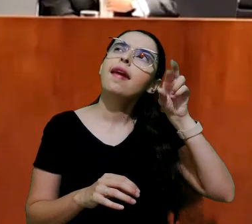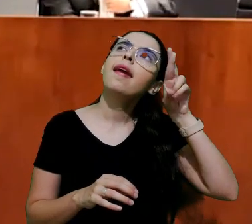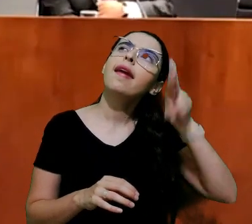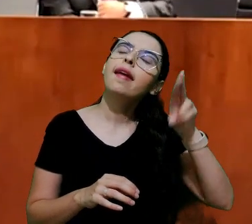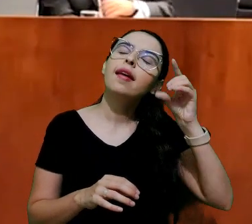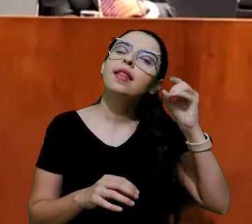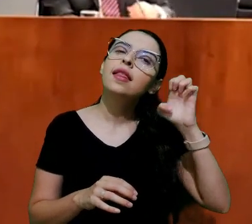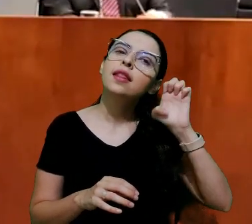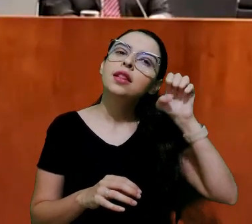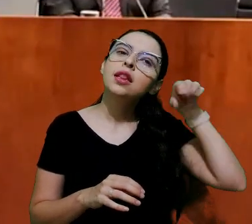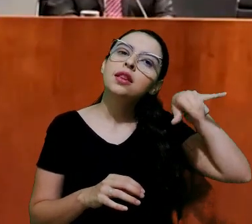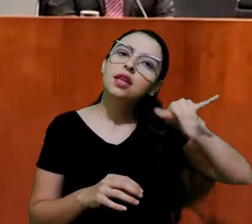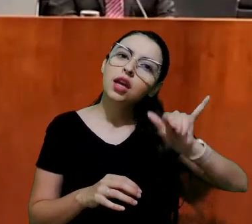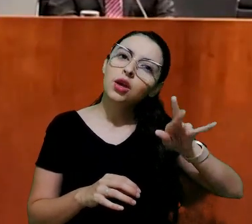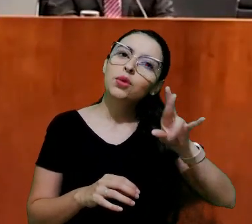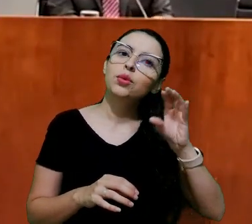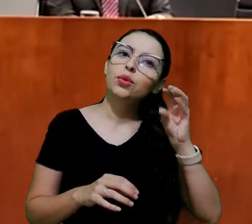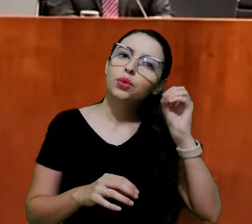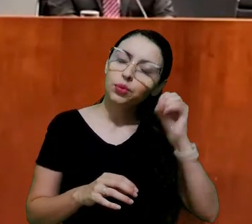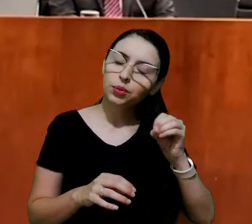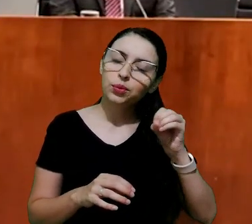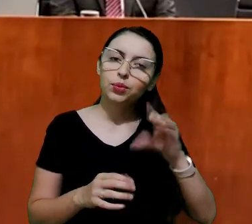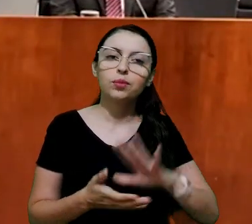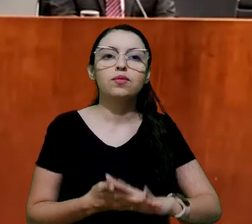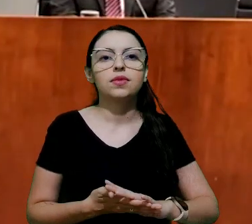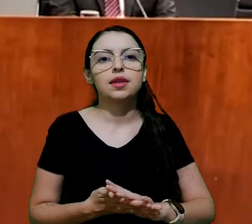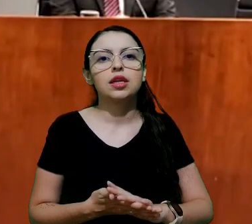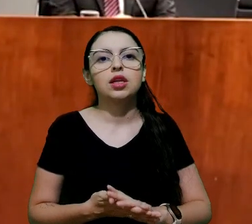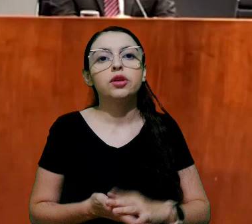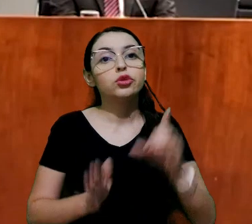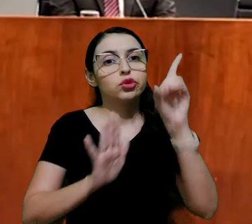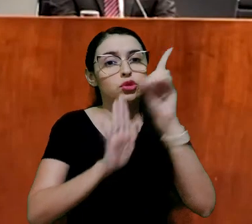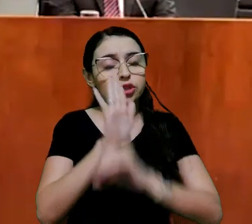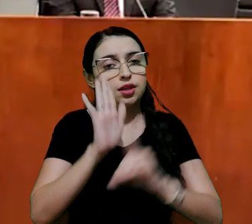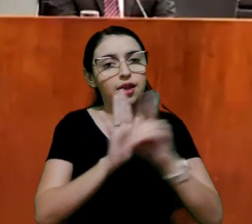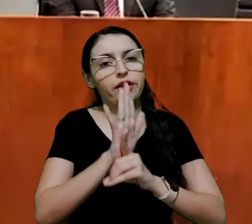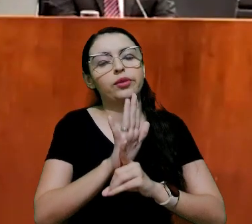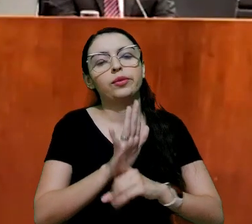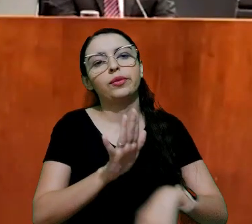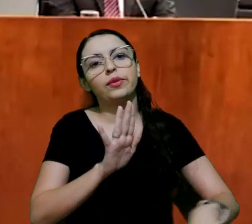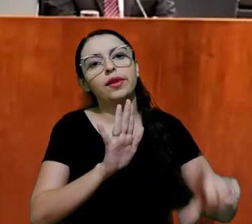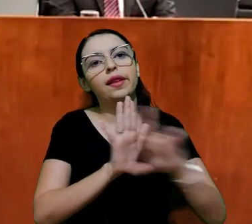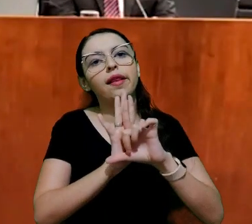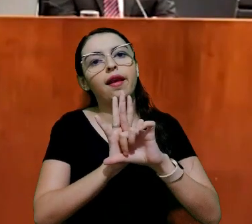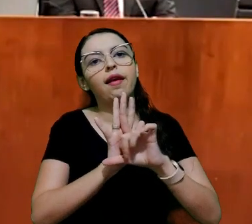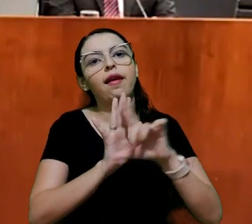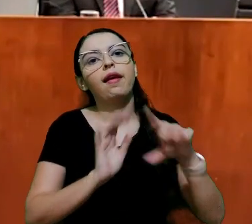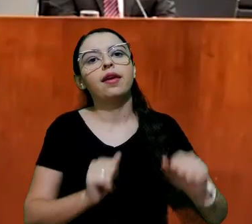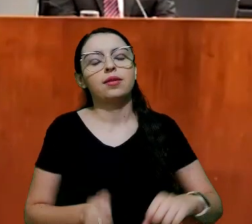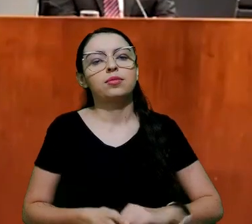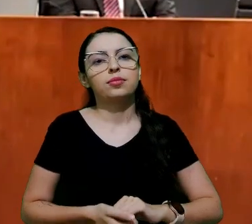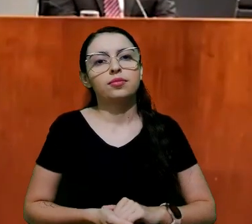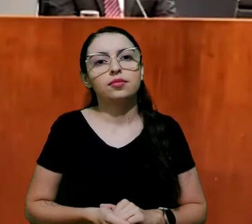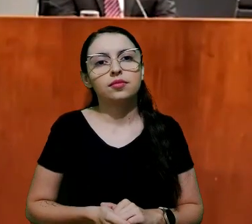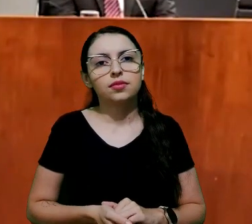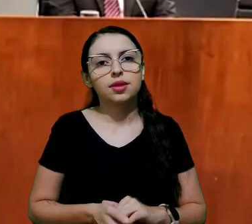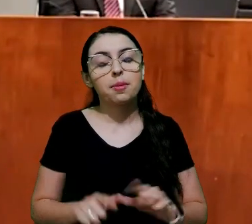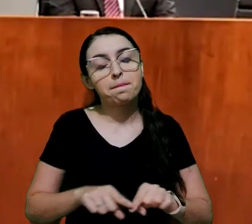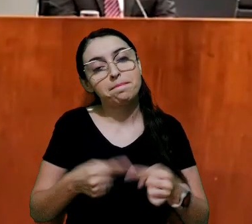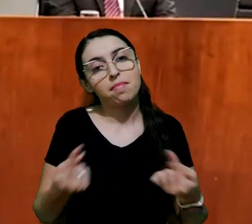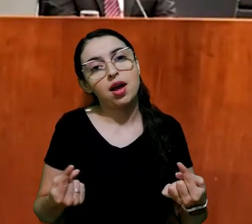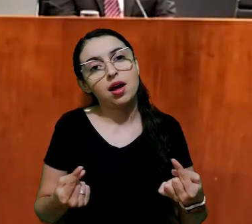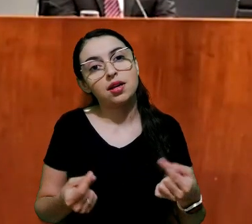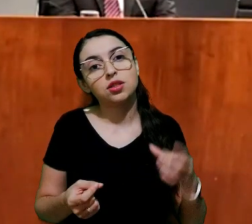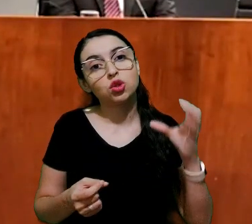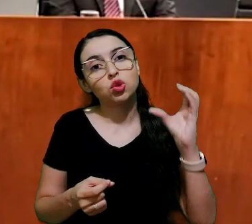é o sistema da legítima. Mas Orlando Gomes nos chama a atenção.